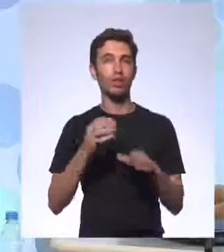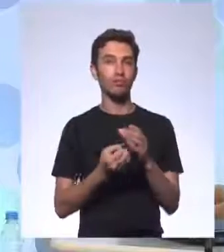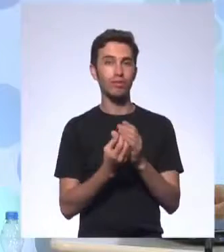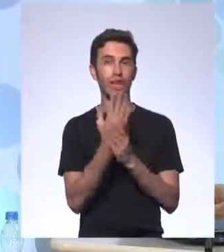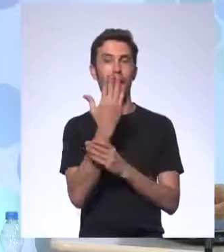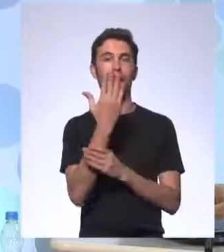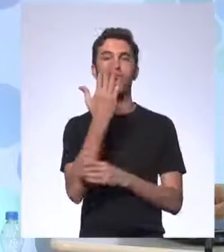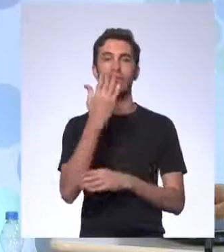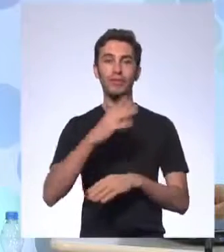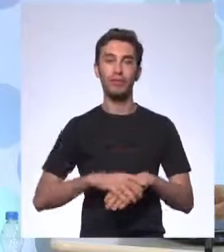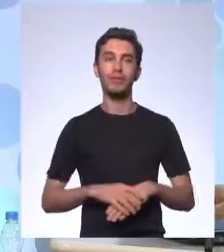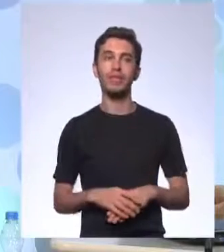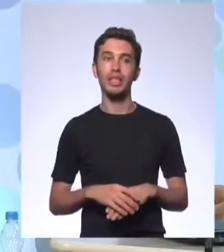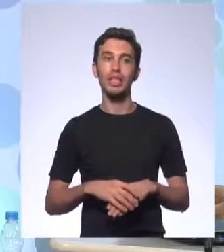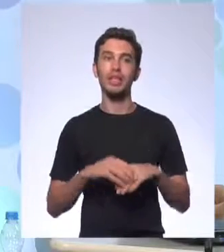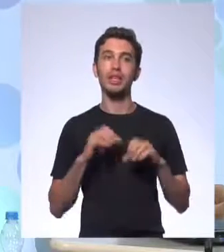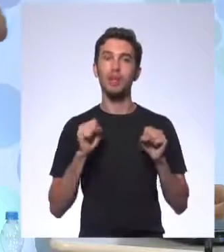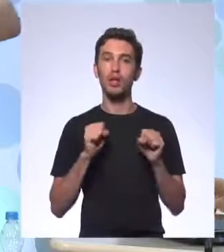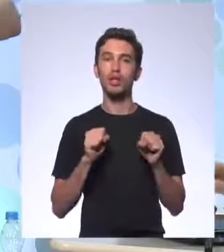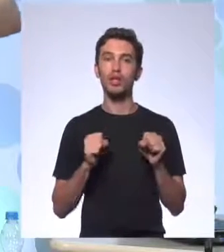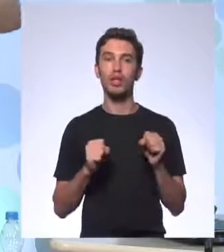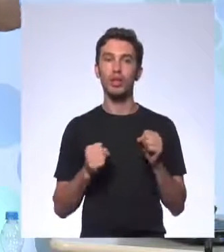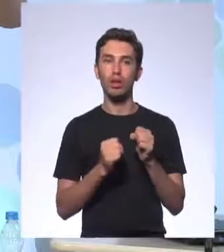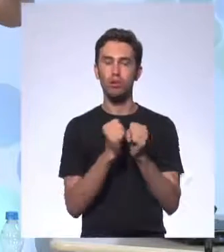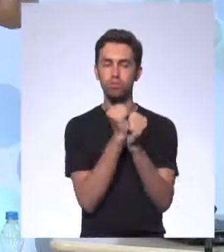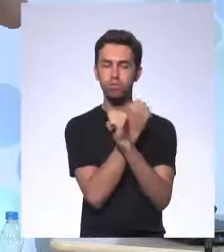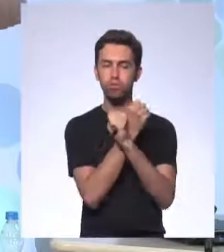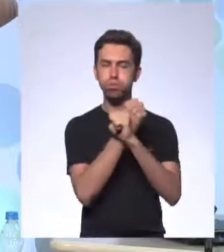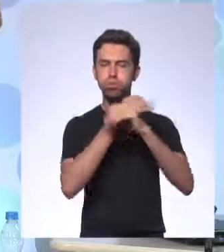origem, né? A teoria diz isso, que pode ter origem da explosão